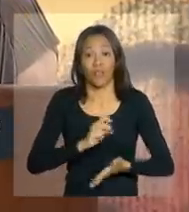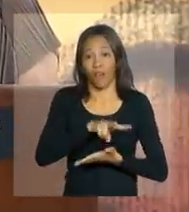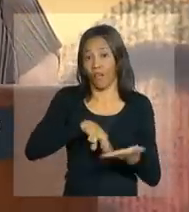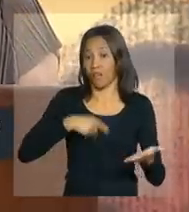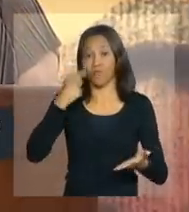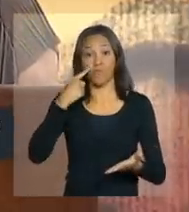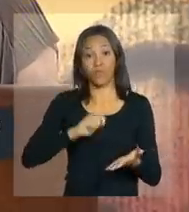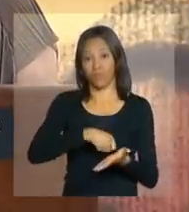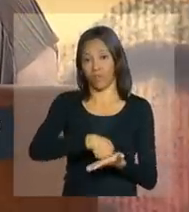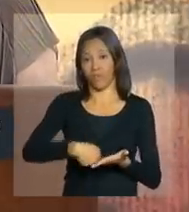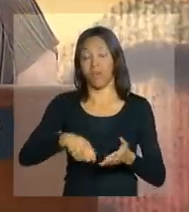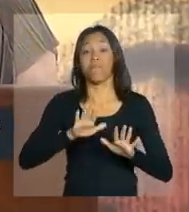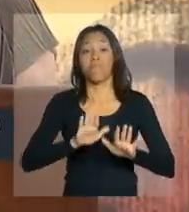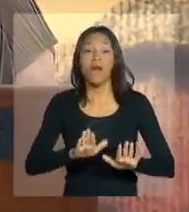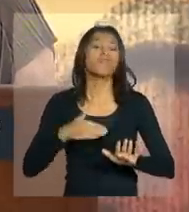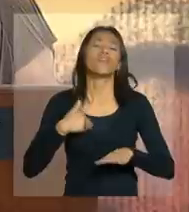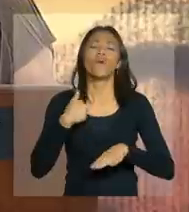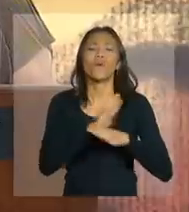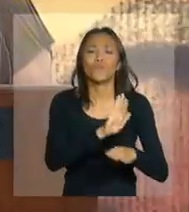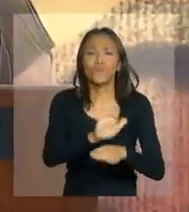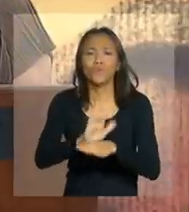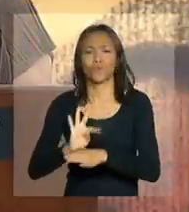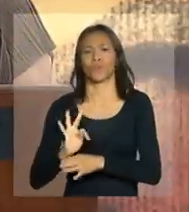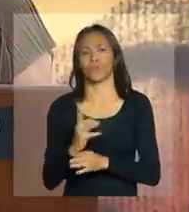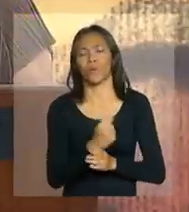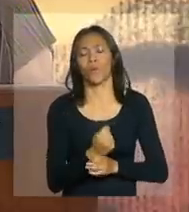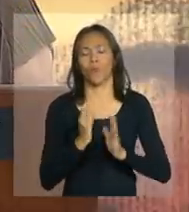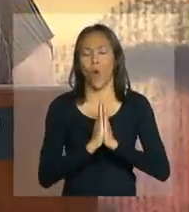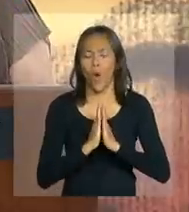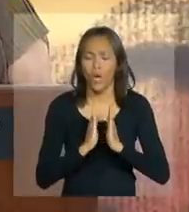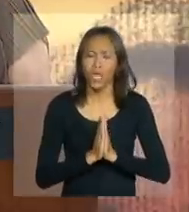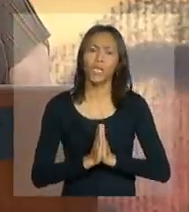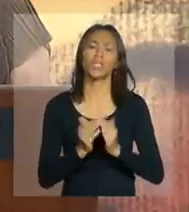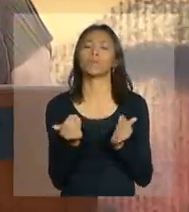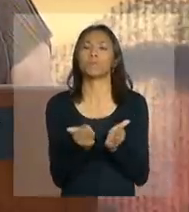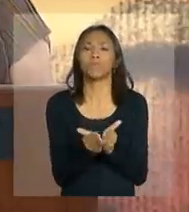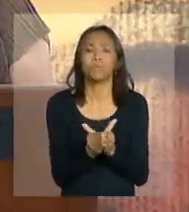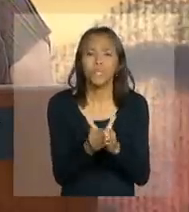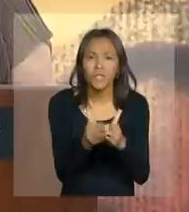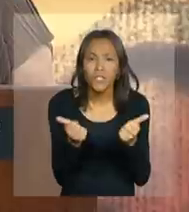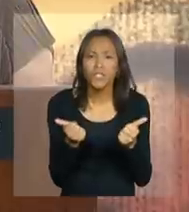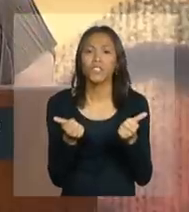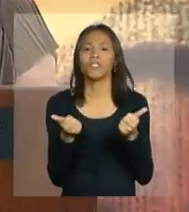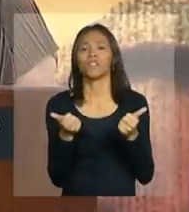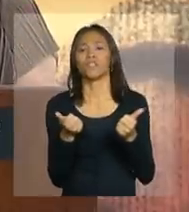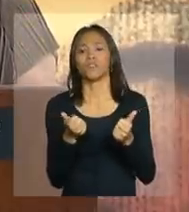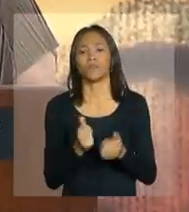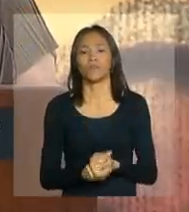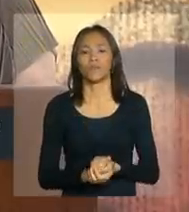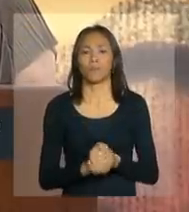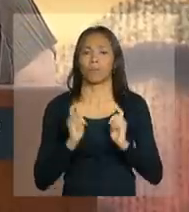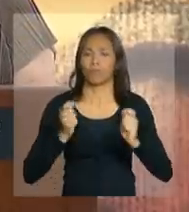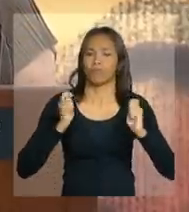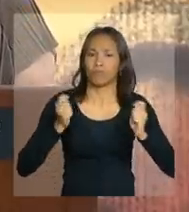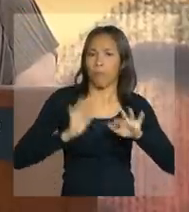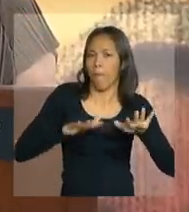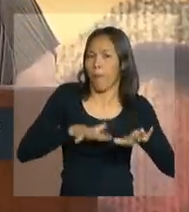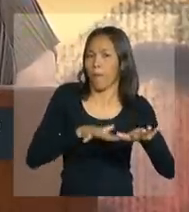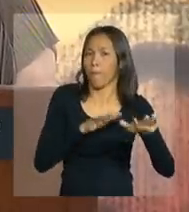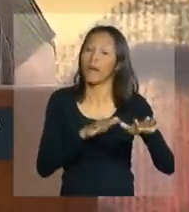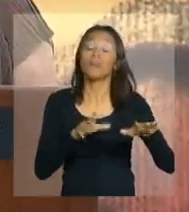trabalho no sentivo de ajudar todos em orar em pedido nem movimento e